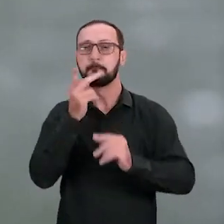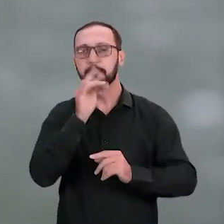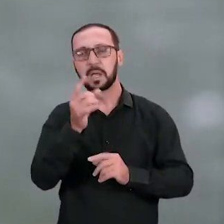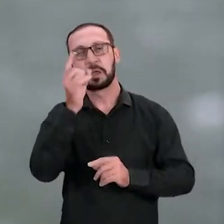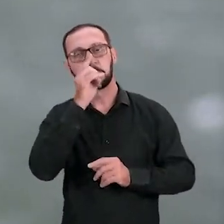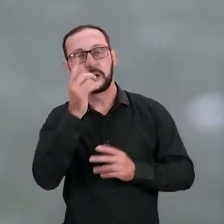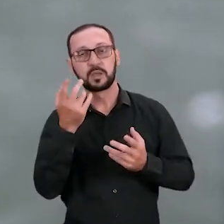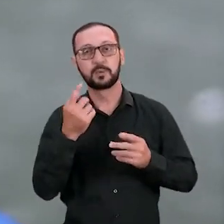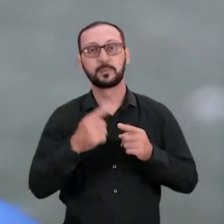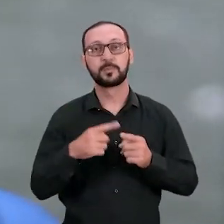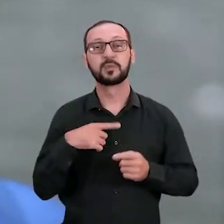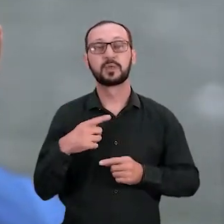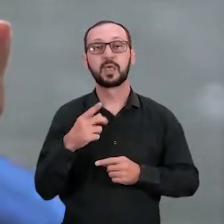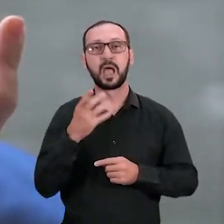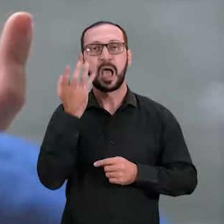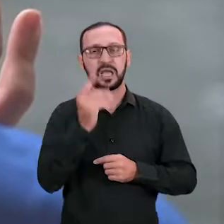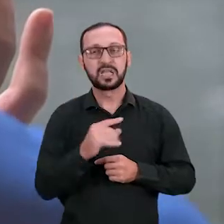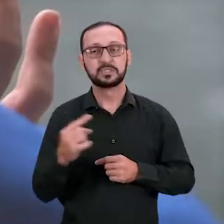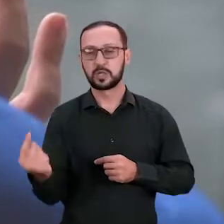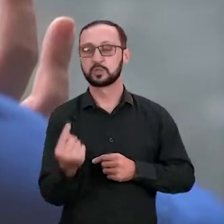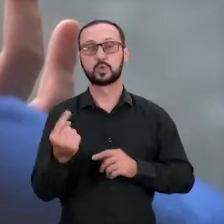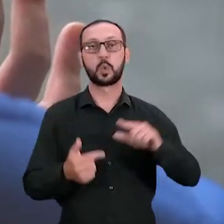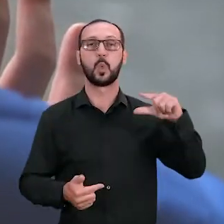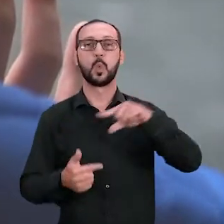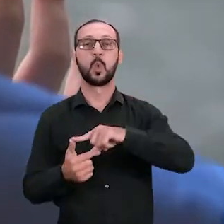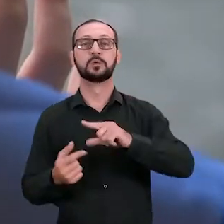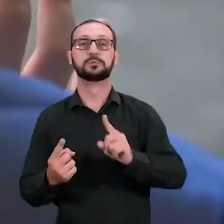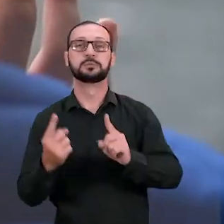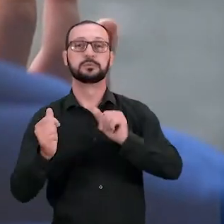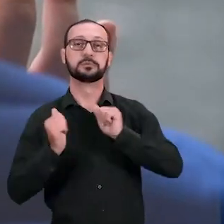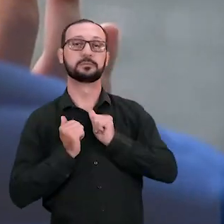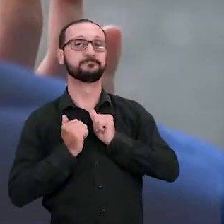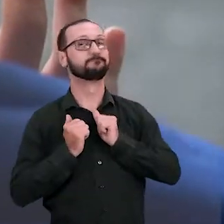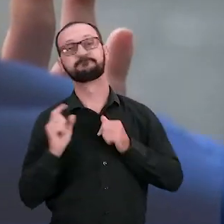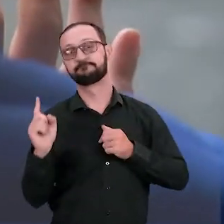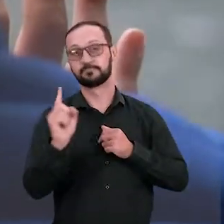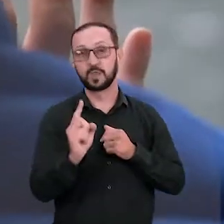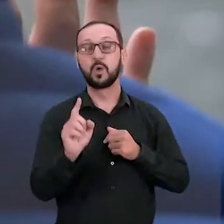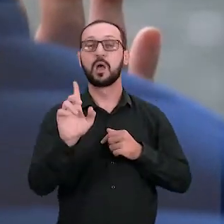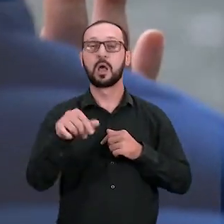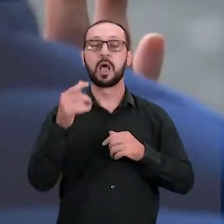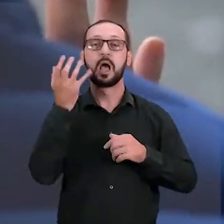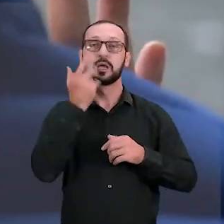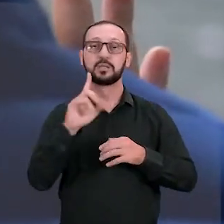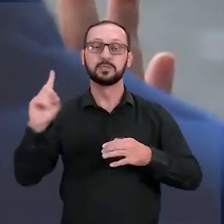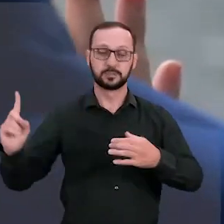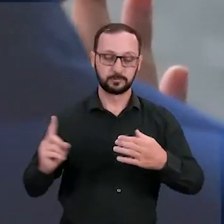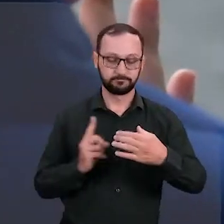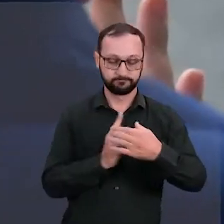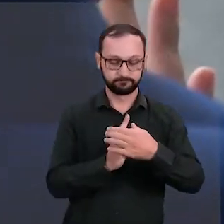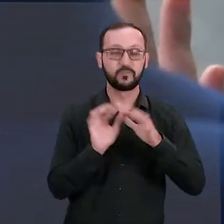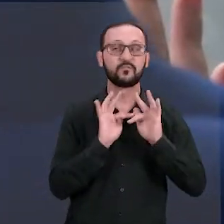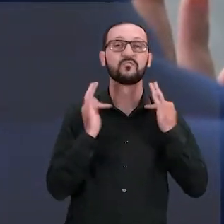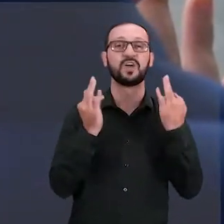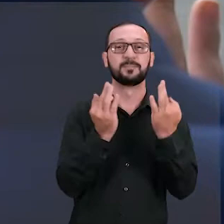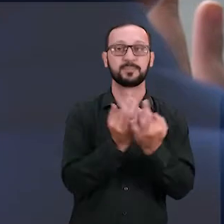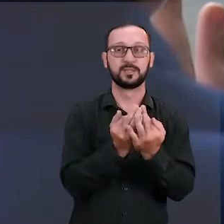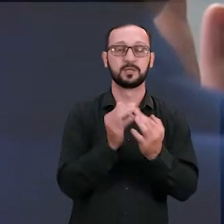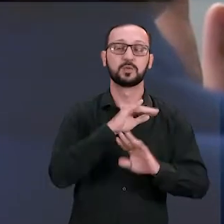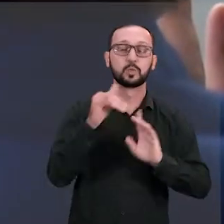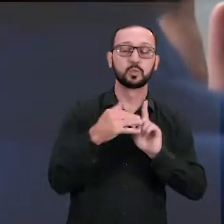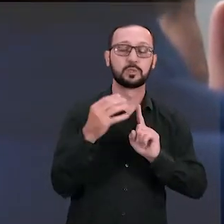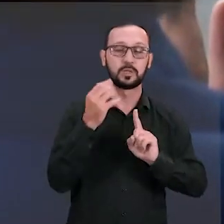como a mãe, porque a criança não é um ser isolado na família. Ela está inserida num contexto familiar que